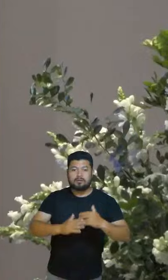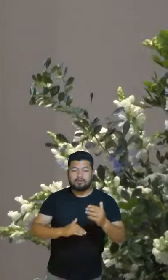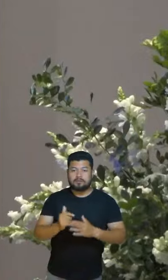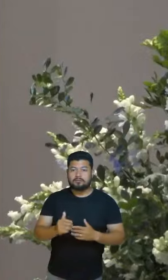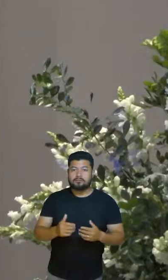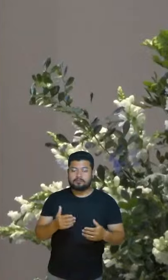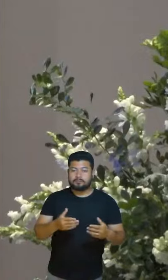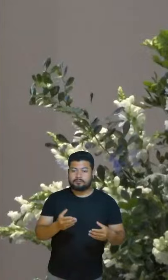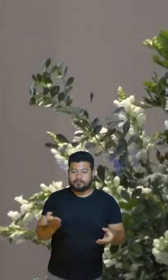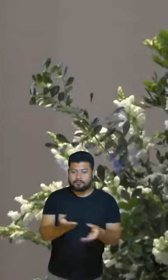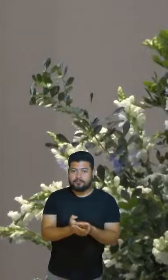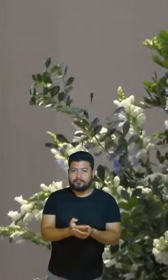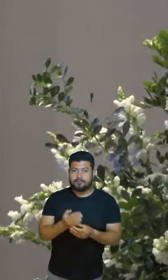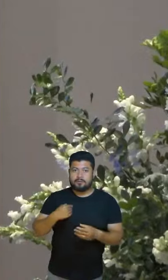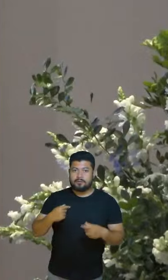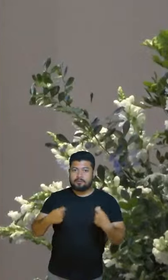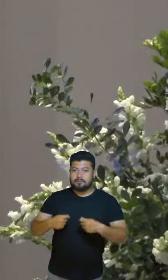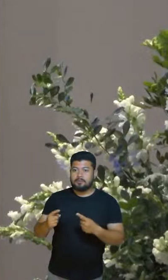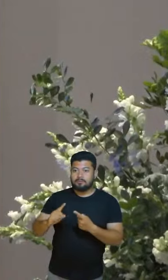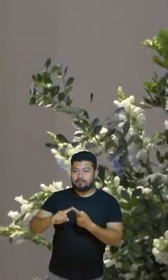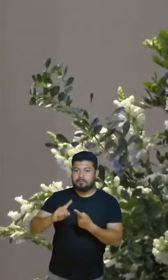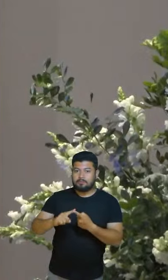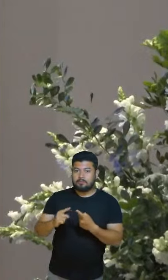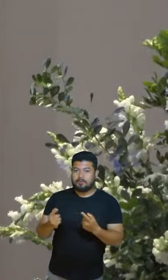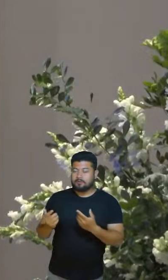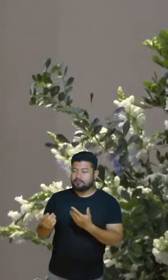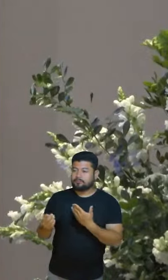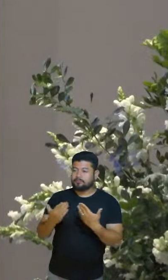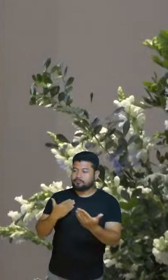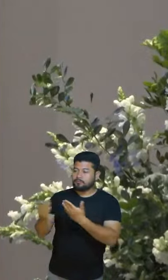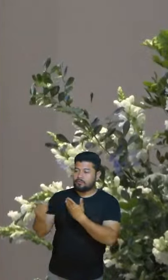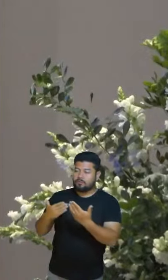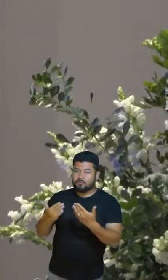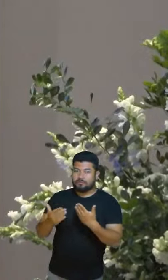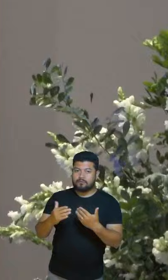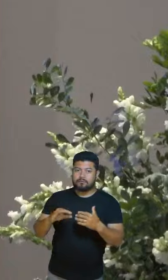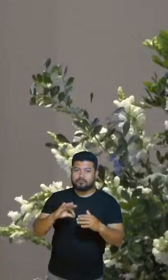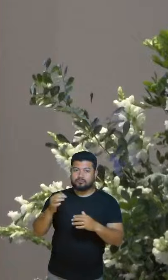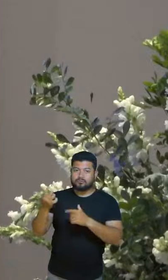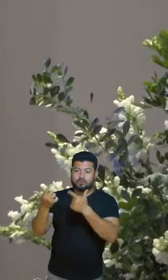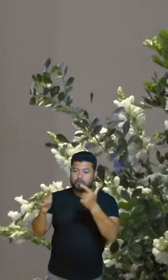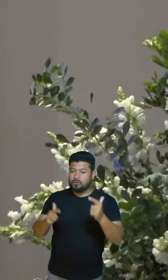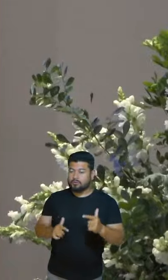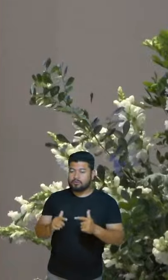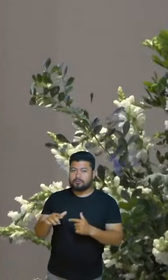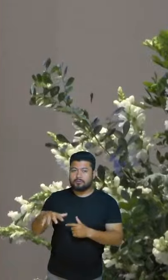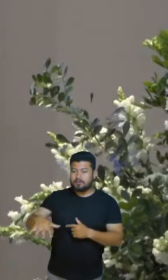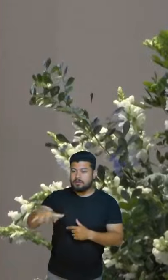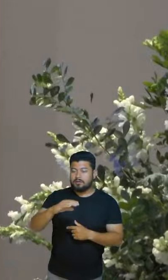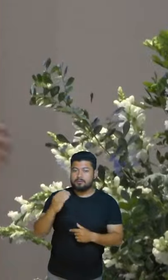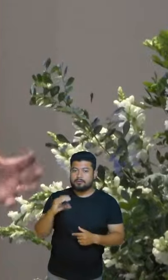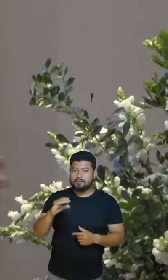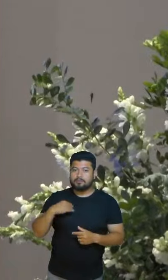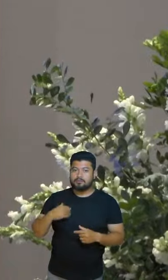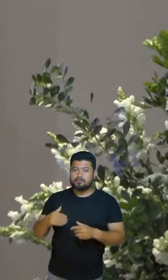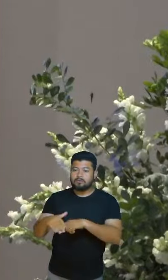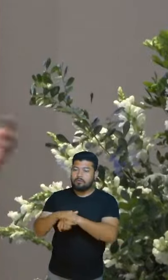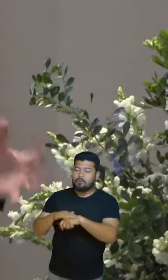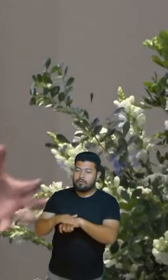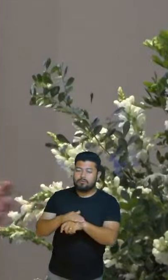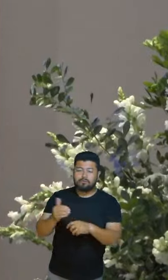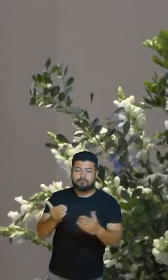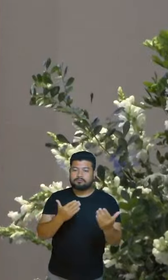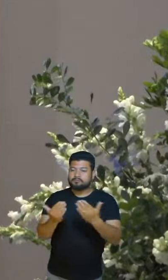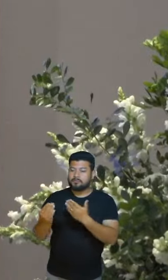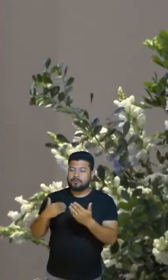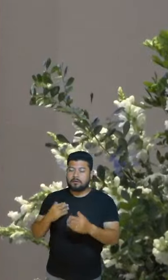com os outros com as outras áreas do ordenamento jur dos do ordenamento né da da ciência Então nós vamos ter que conversar com as outras áreas com